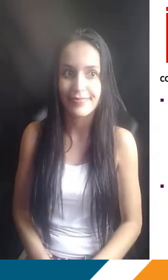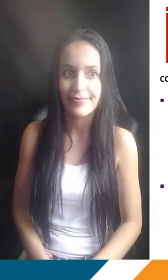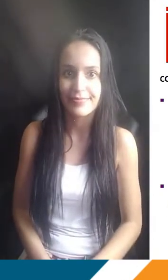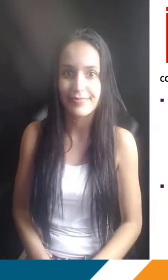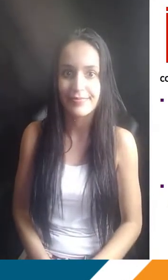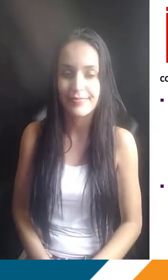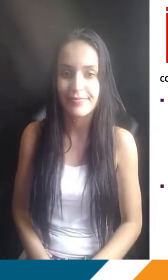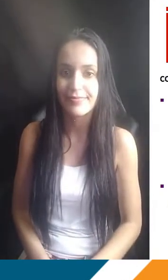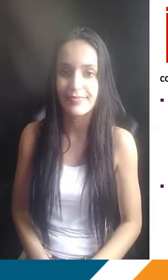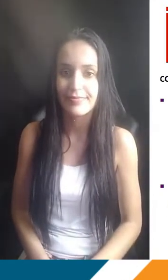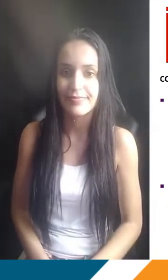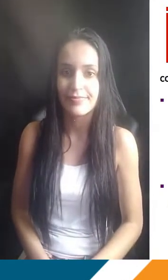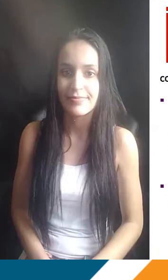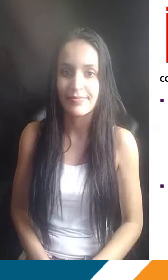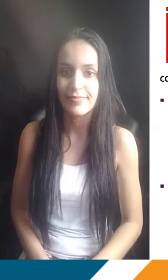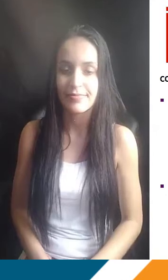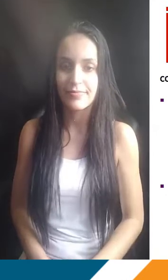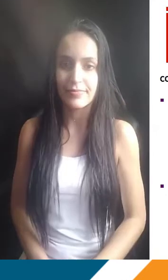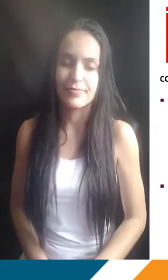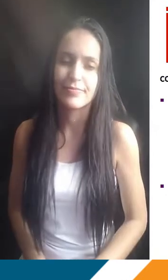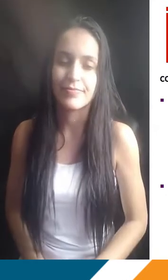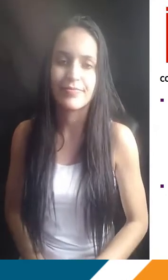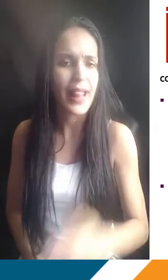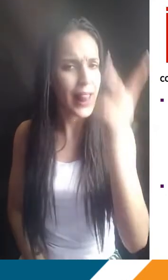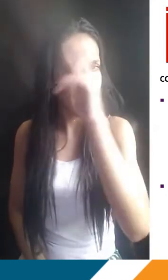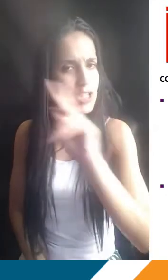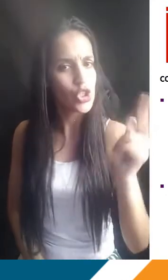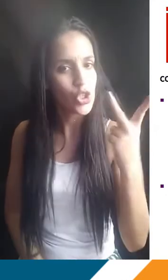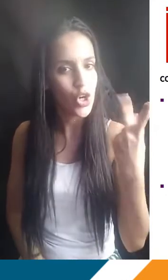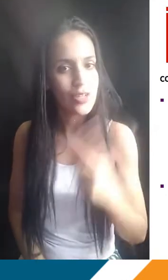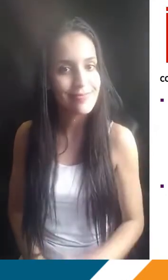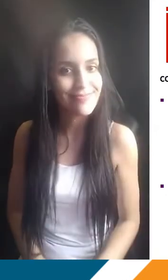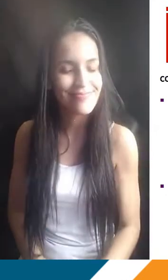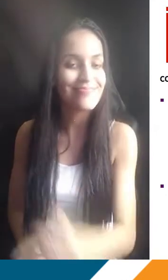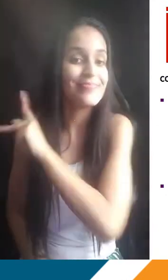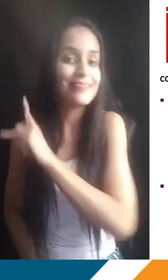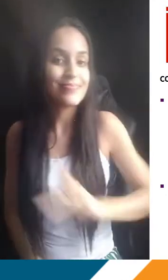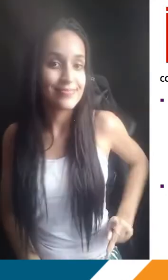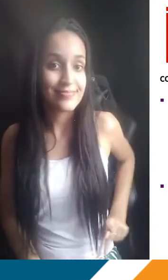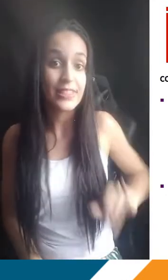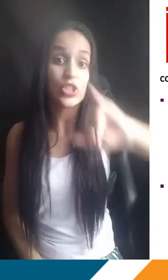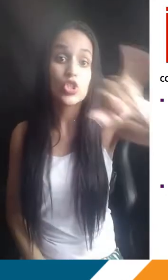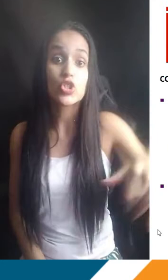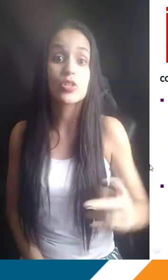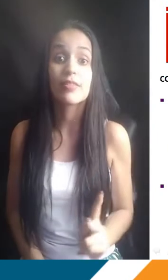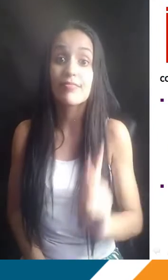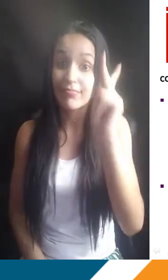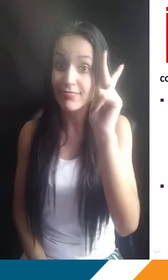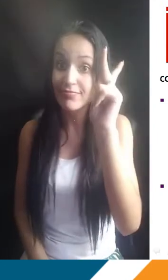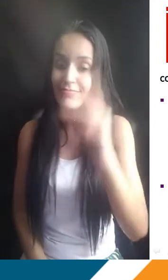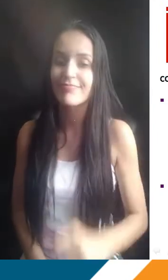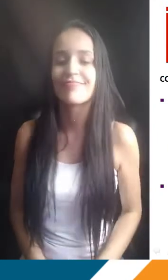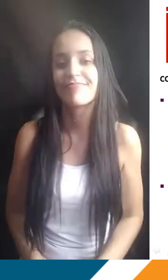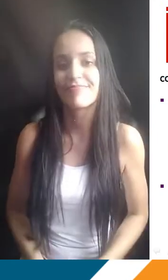de 50. Bom, só para retomar, vamos pensar qual é o contexto histórico desse período. A gente está falando aí do governo